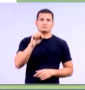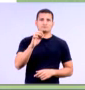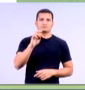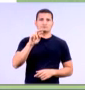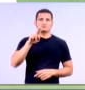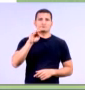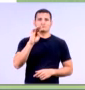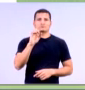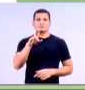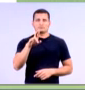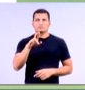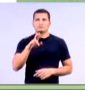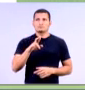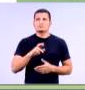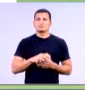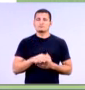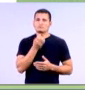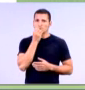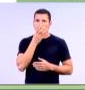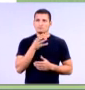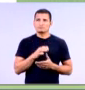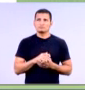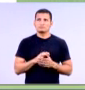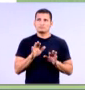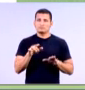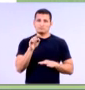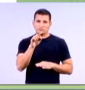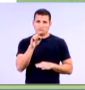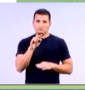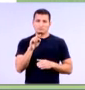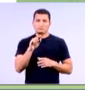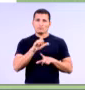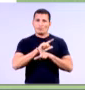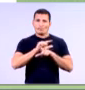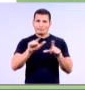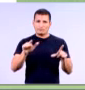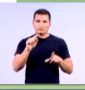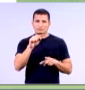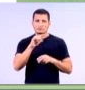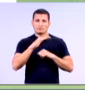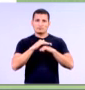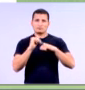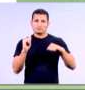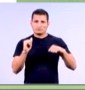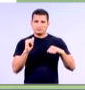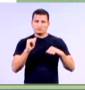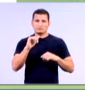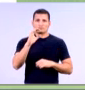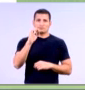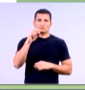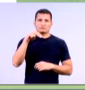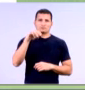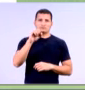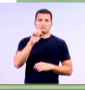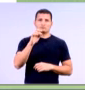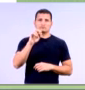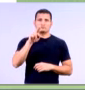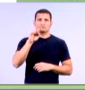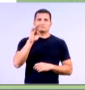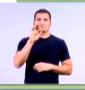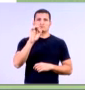bom. Só que esse construtor vazio, ele está chamando o construtor padrão da